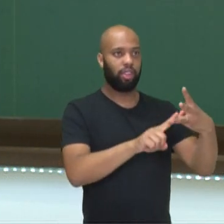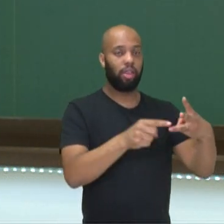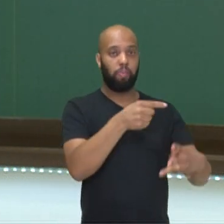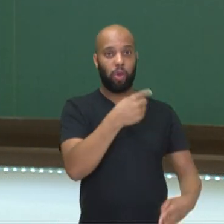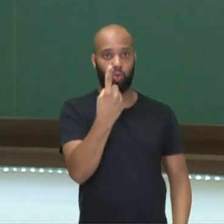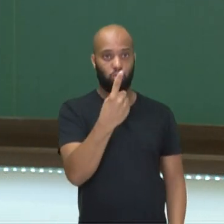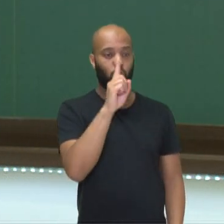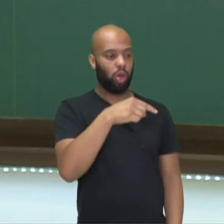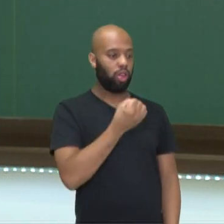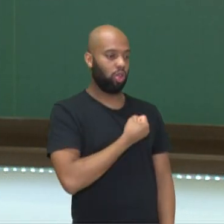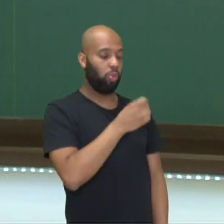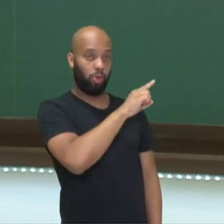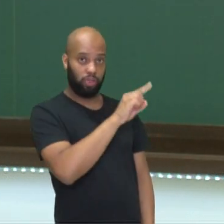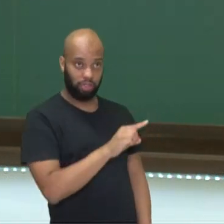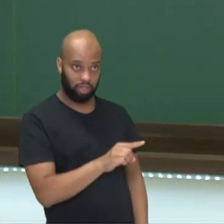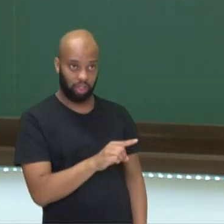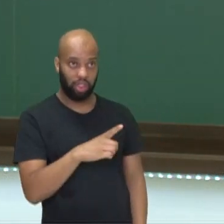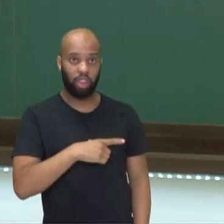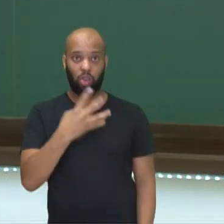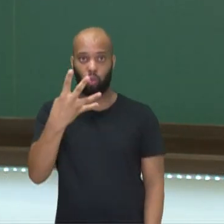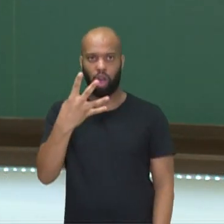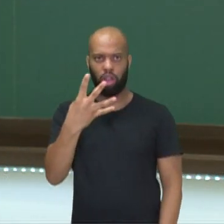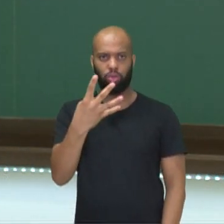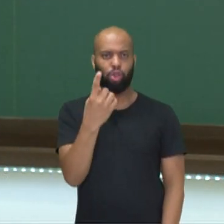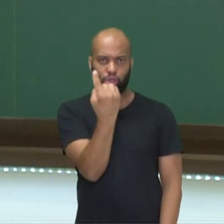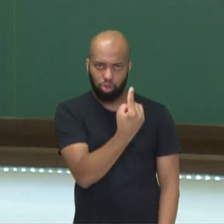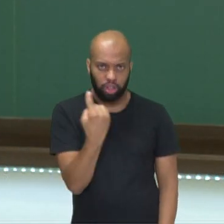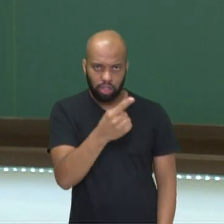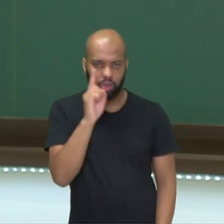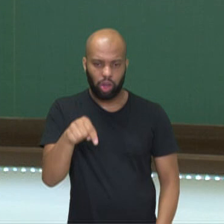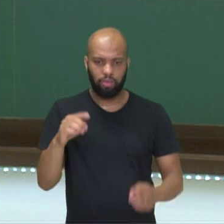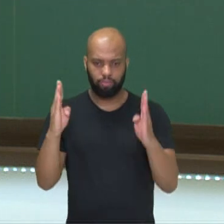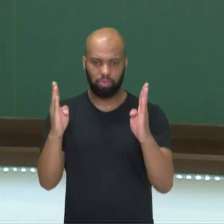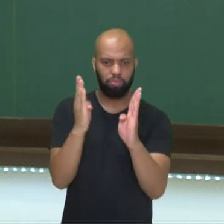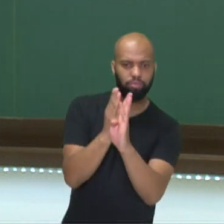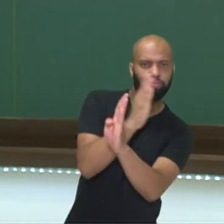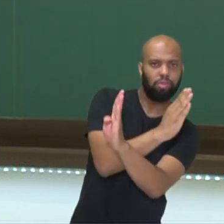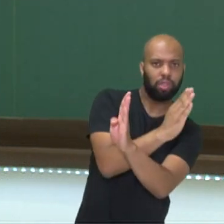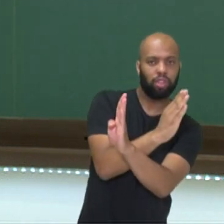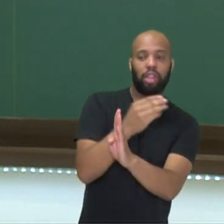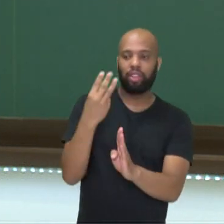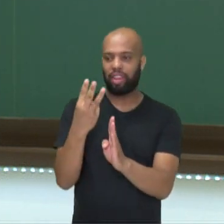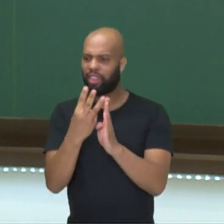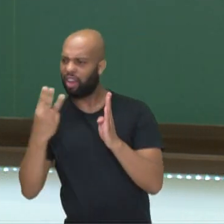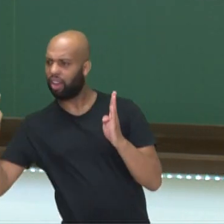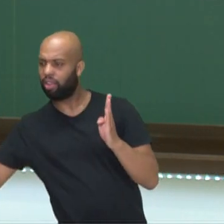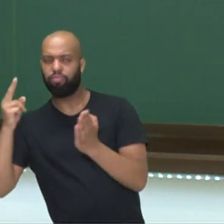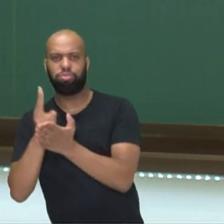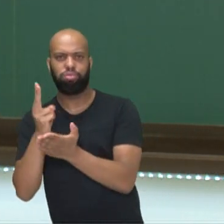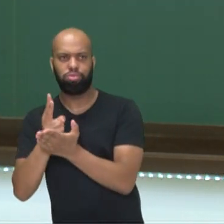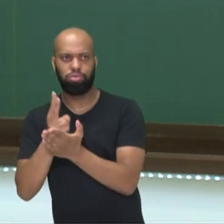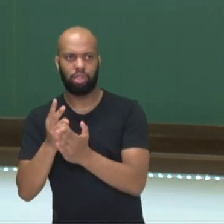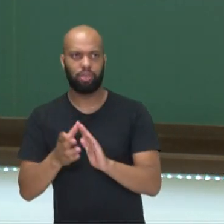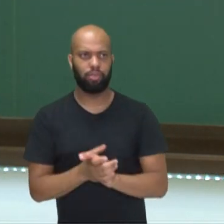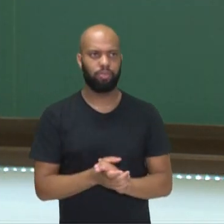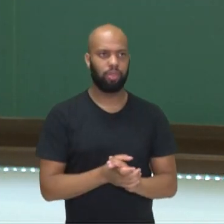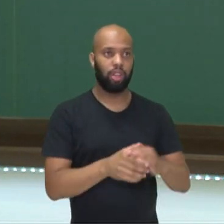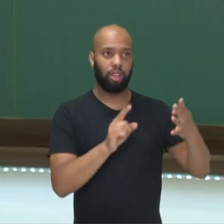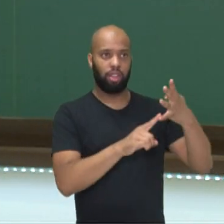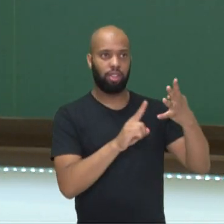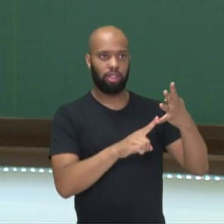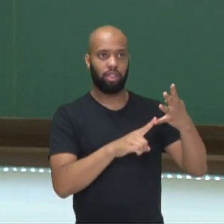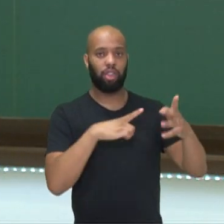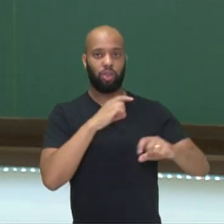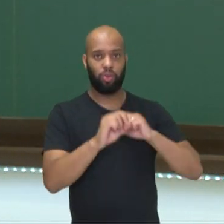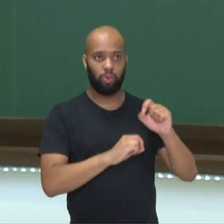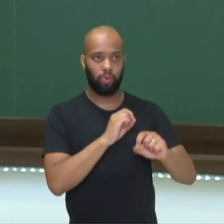inteira. O 4, que não repete, ele é o antiperíodo. E o 3, que é o período. Por último, na letra D, o